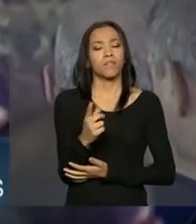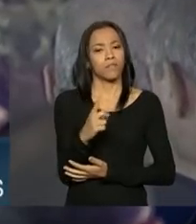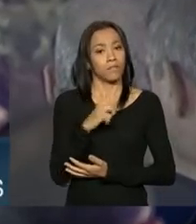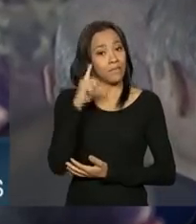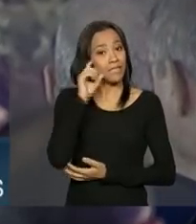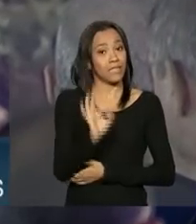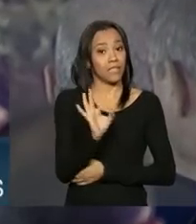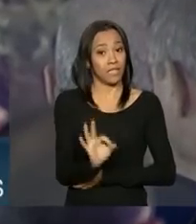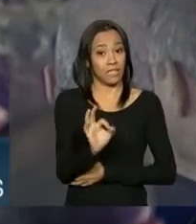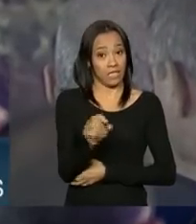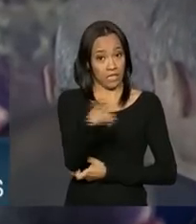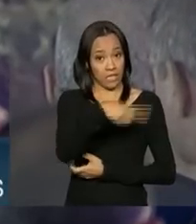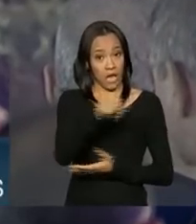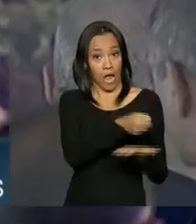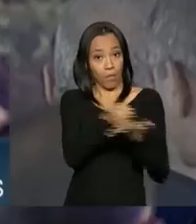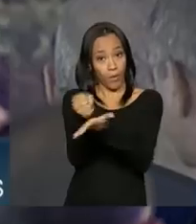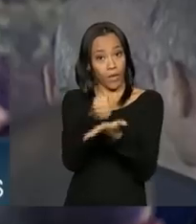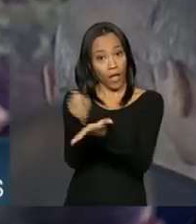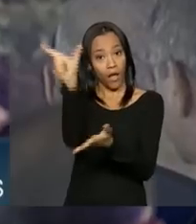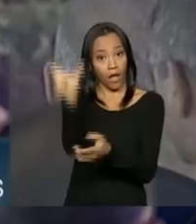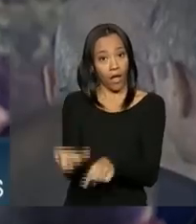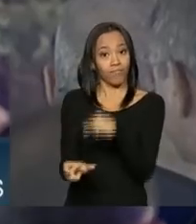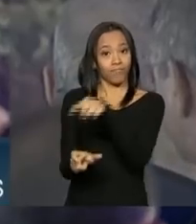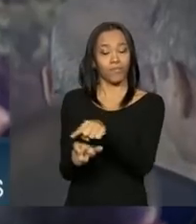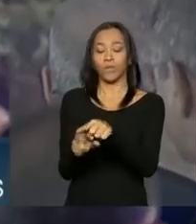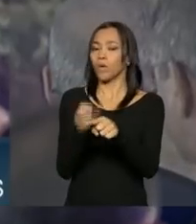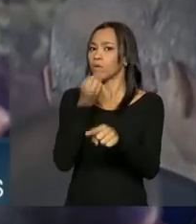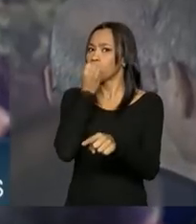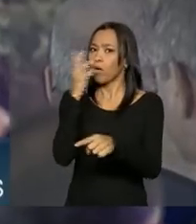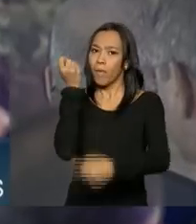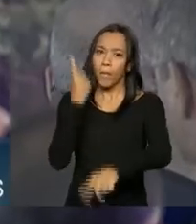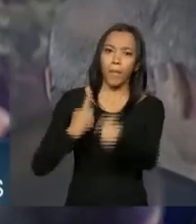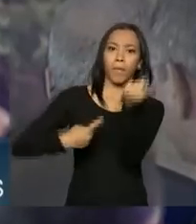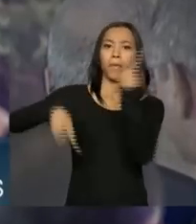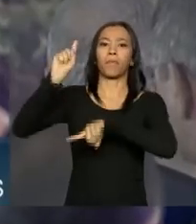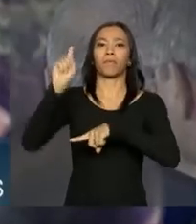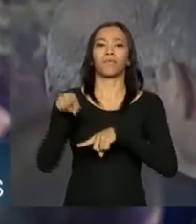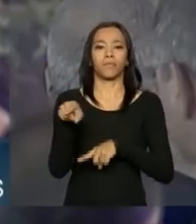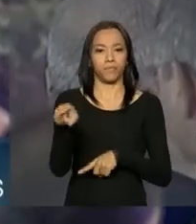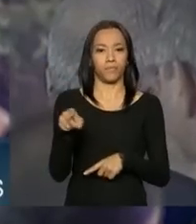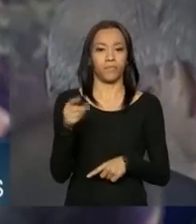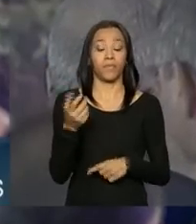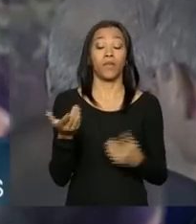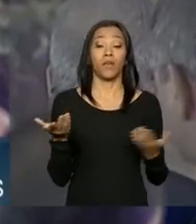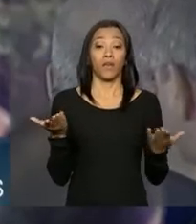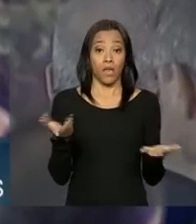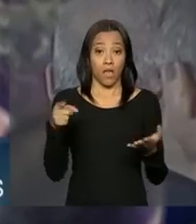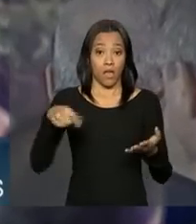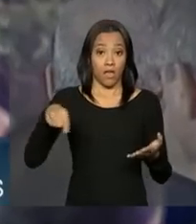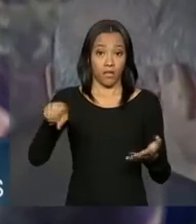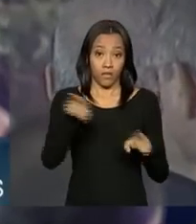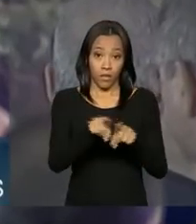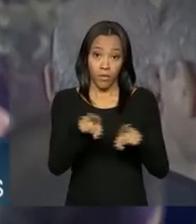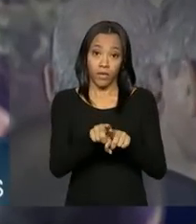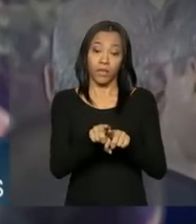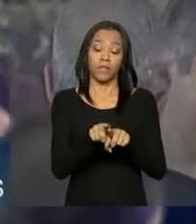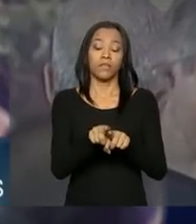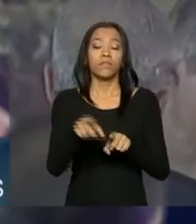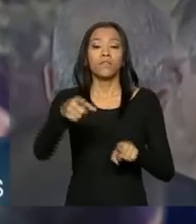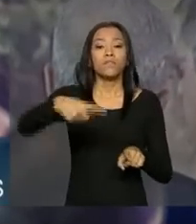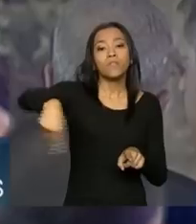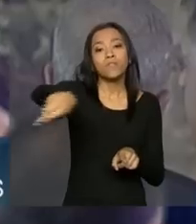cujo apoio foi certamente fundamental para essa vitória. O ingresso dos